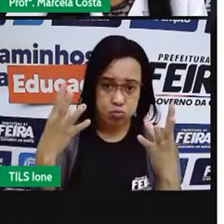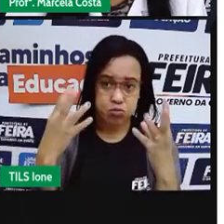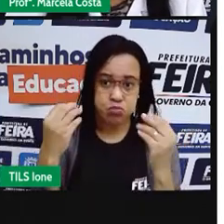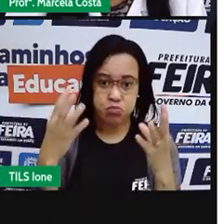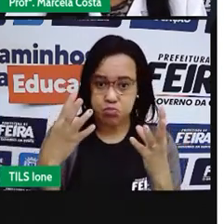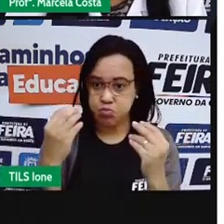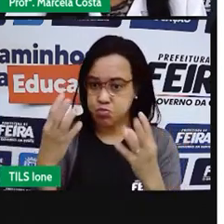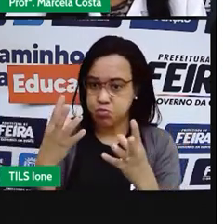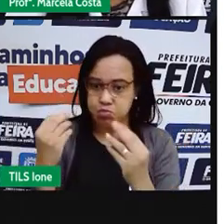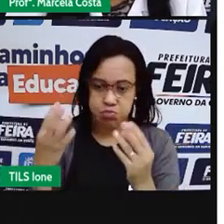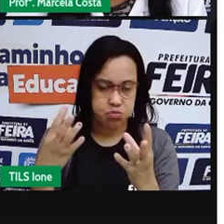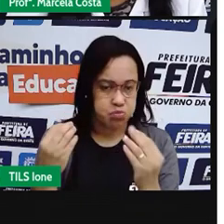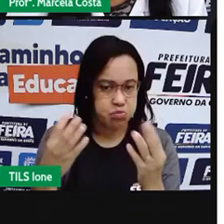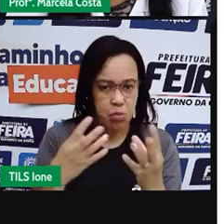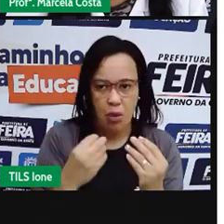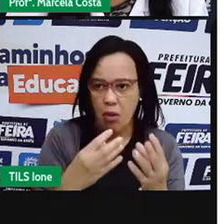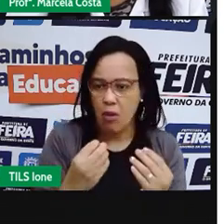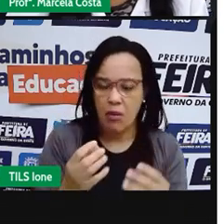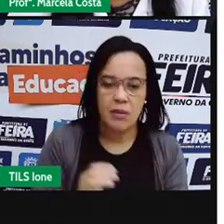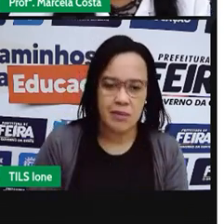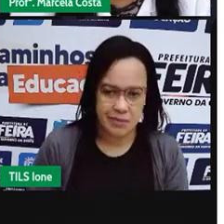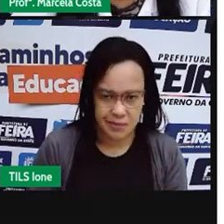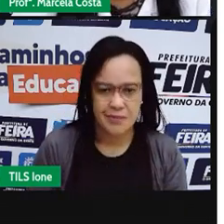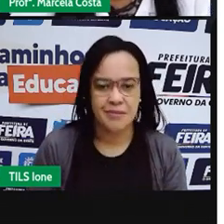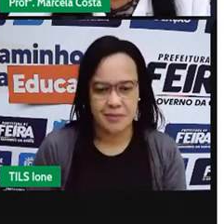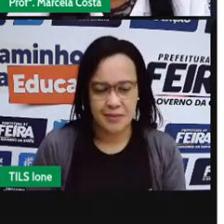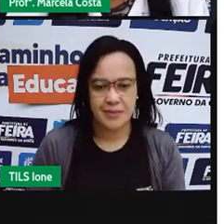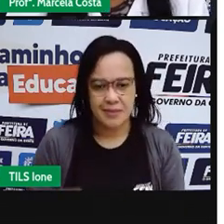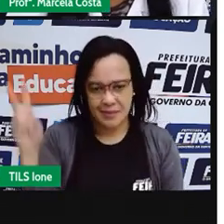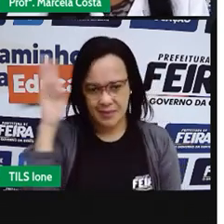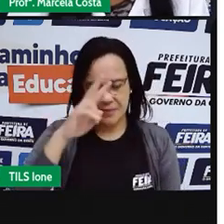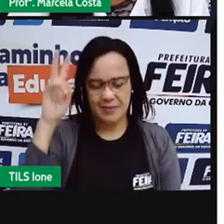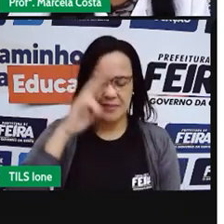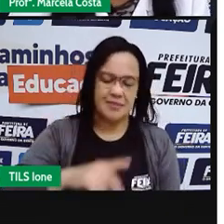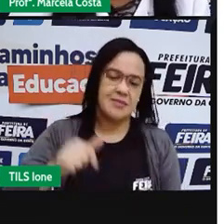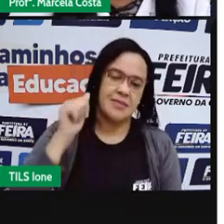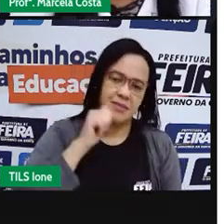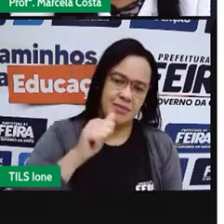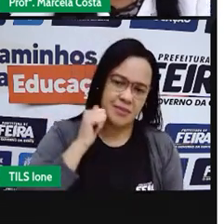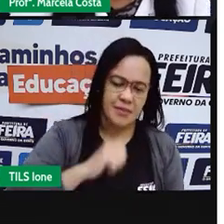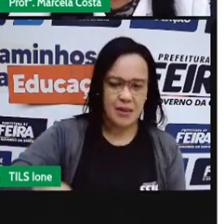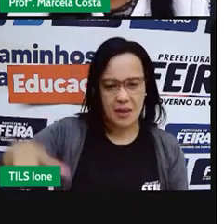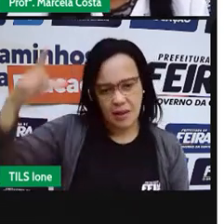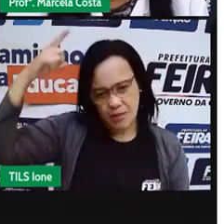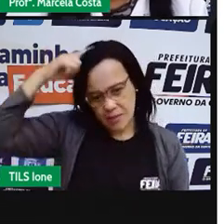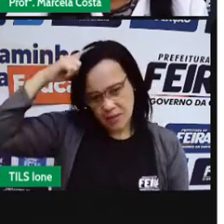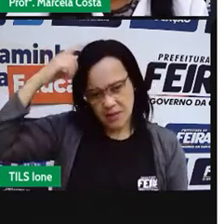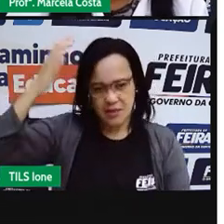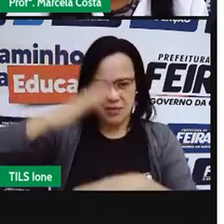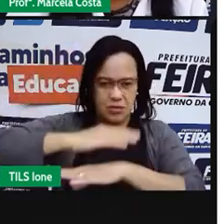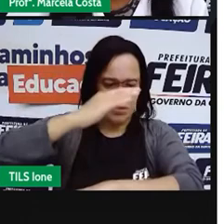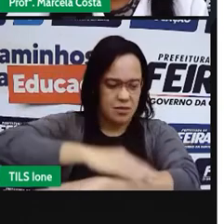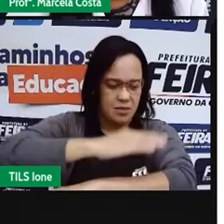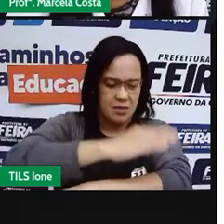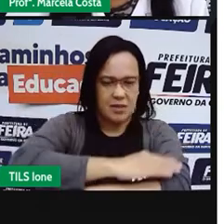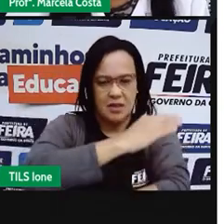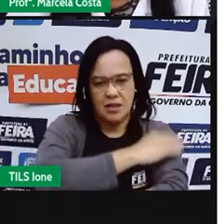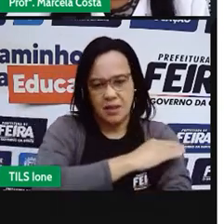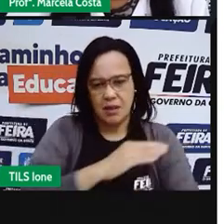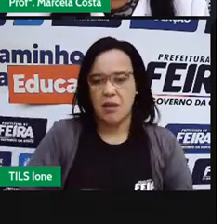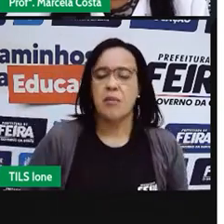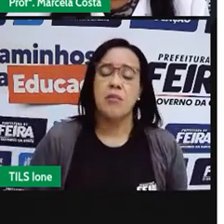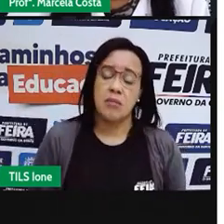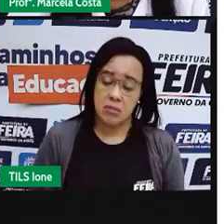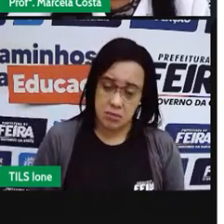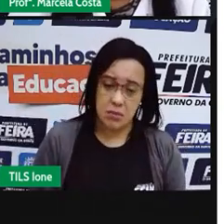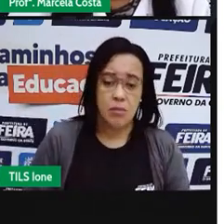A Princesa e o Sapo, a Linda da Vitória Reina, a Cegonha Raposa.